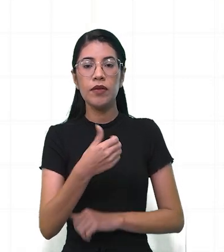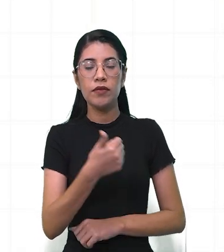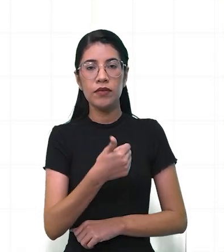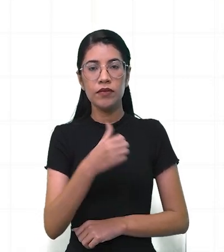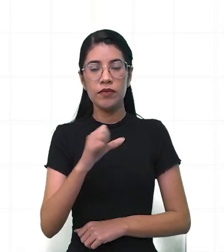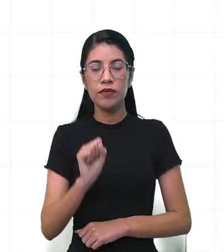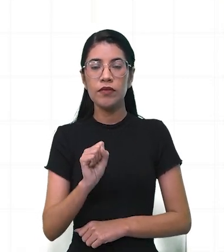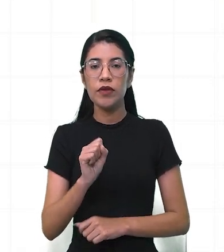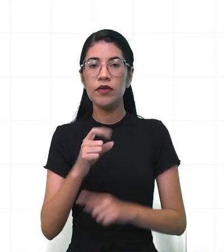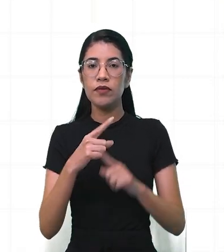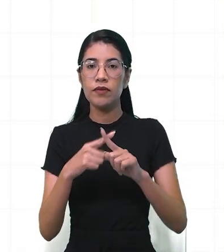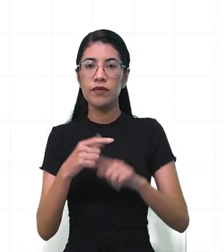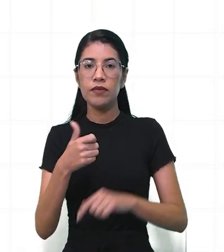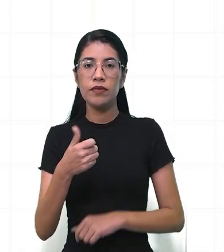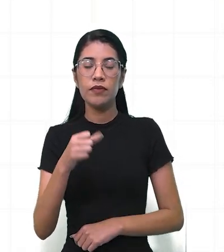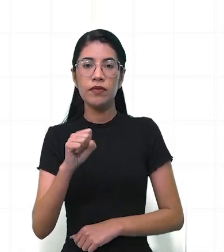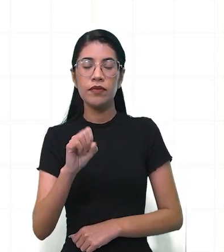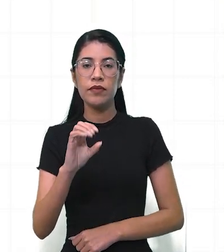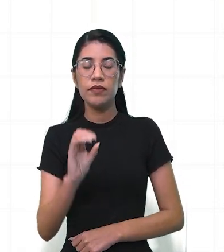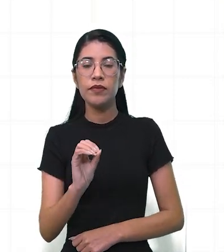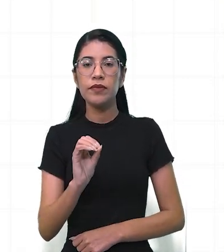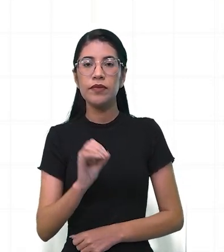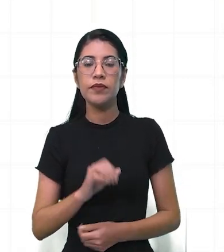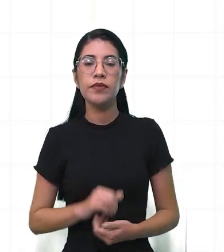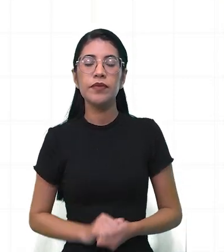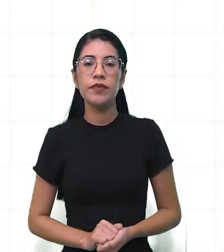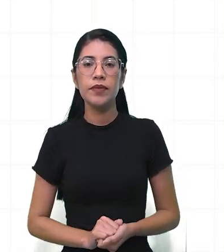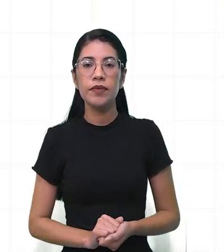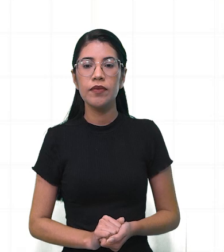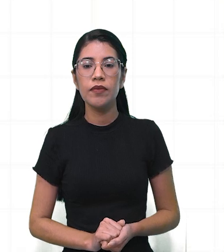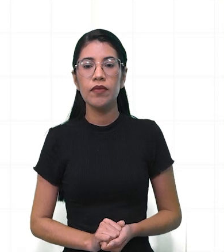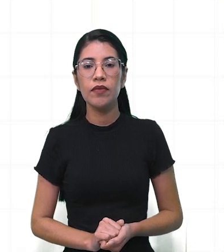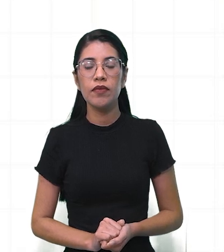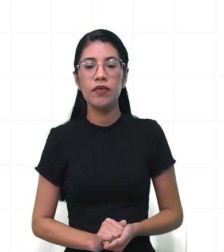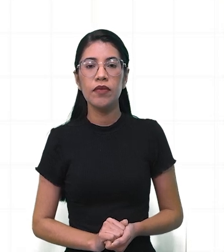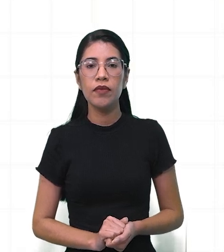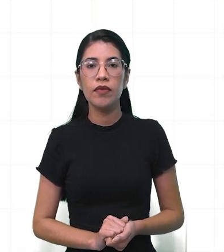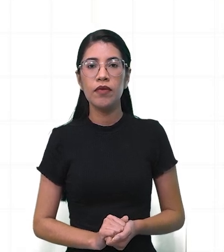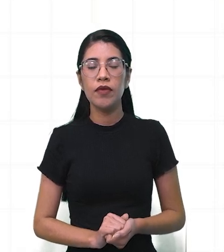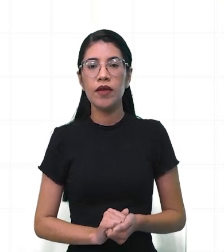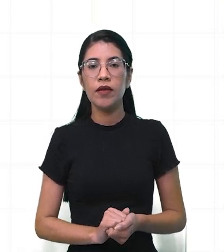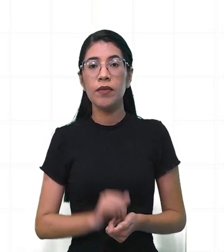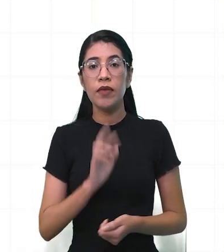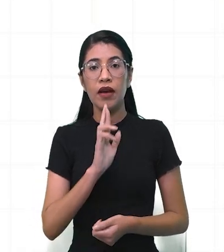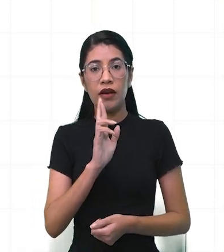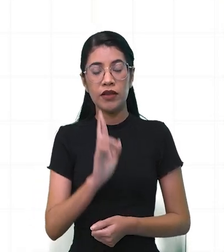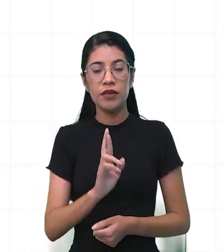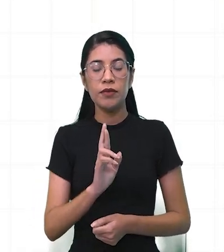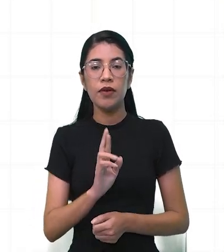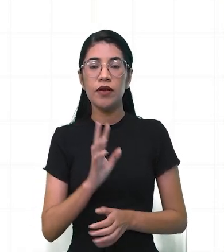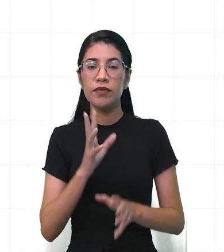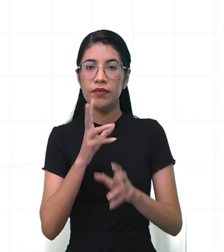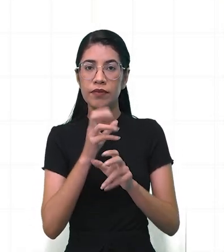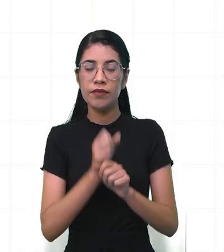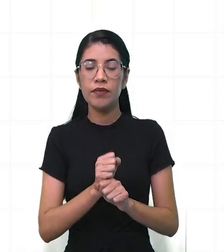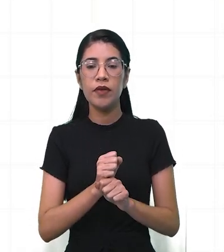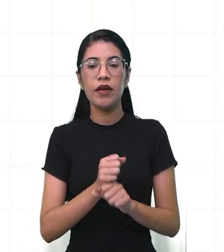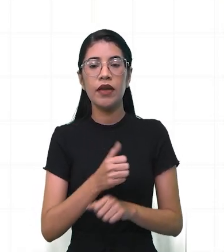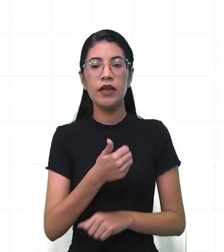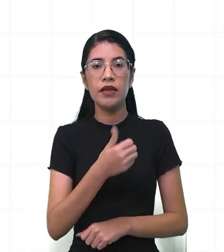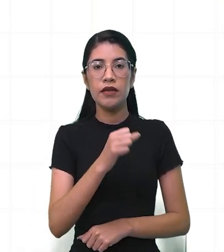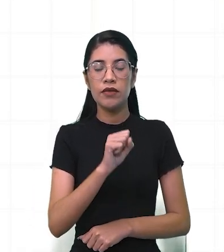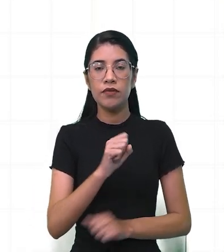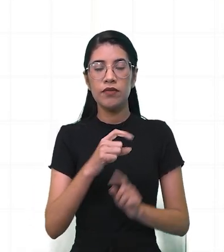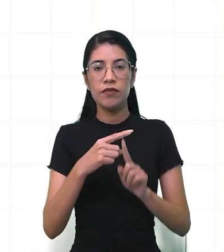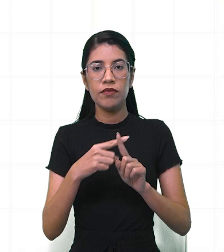180 graus. 18 vezes 180 graus, o resultado aqui é a nossa resposta,